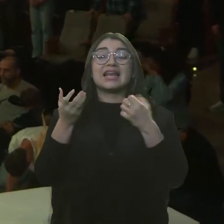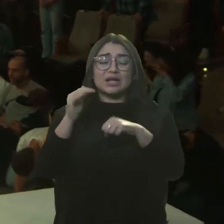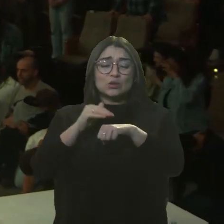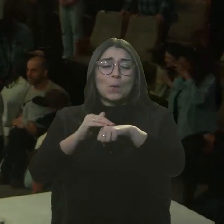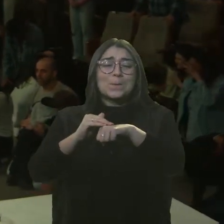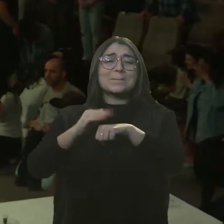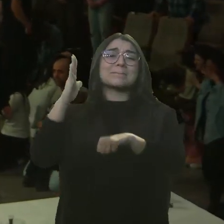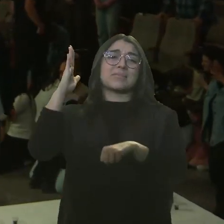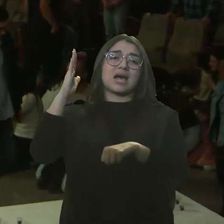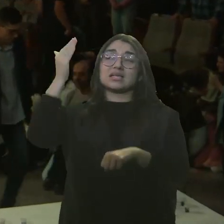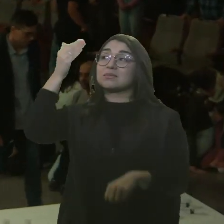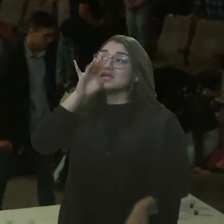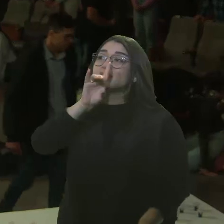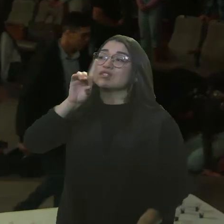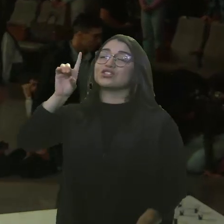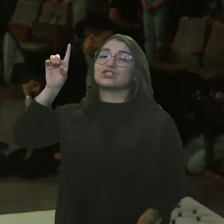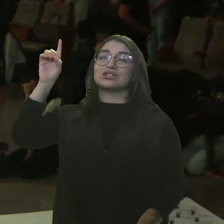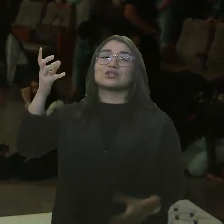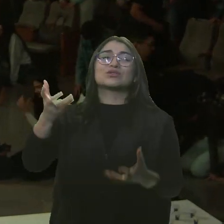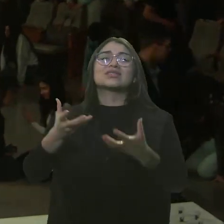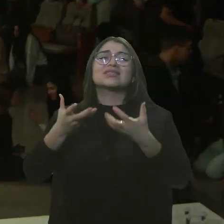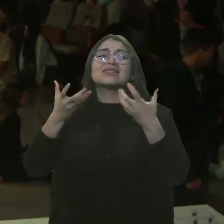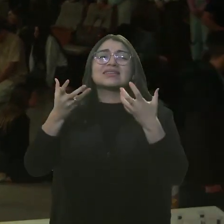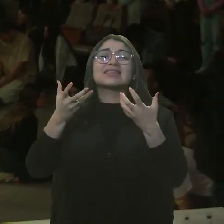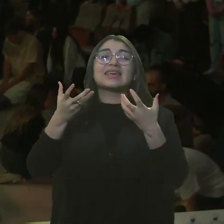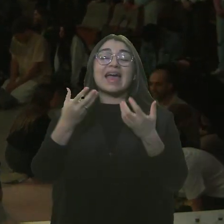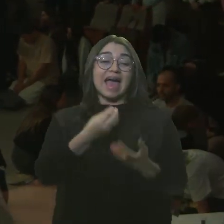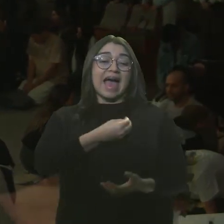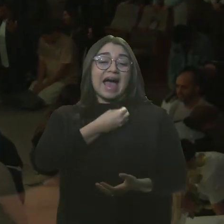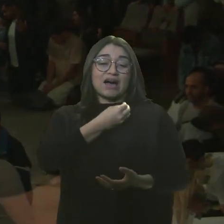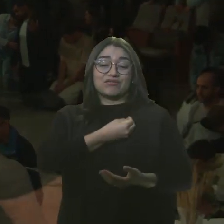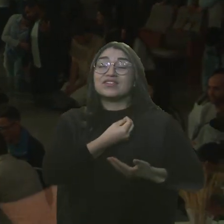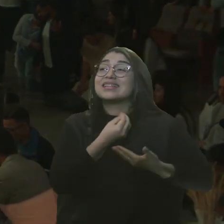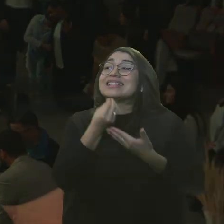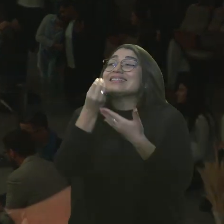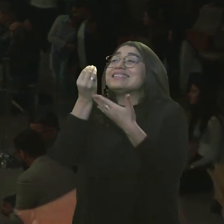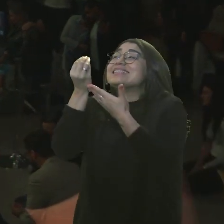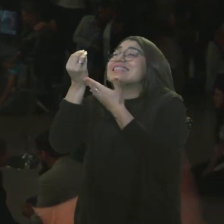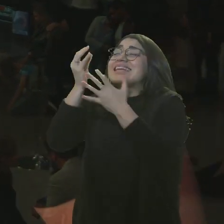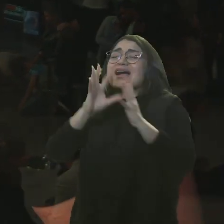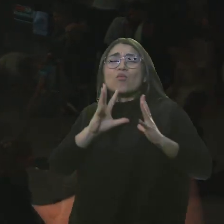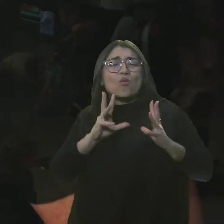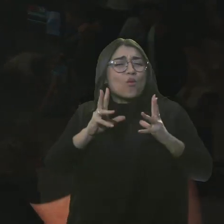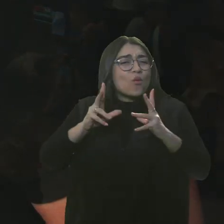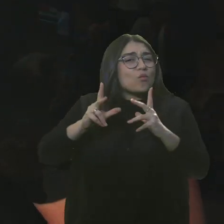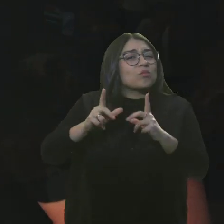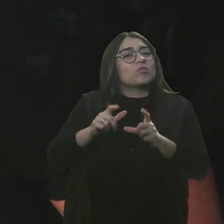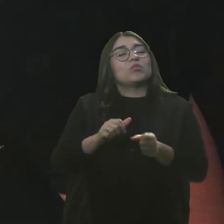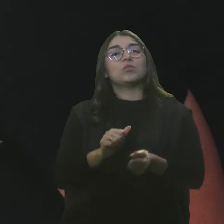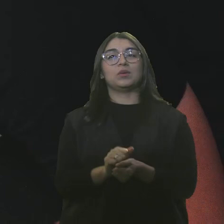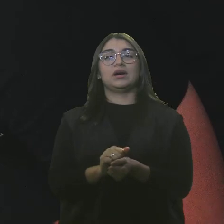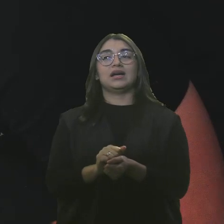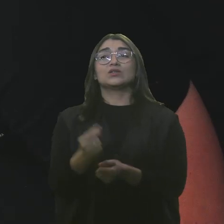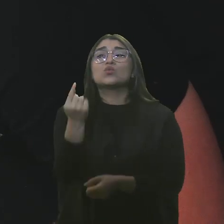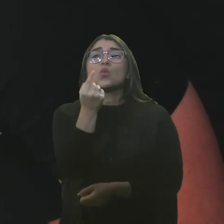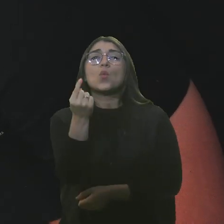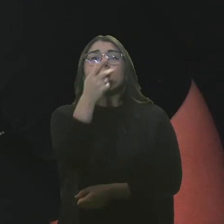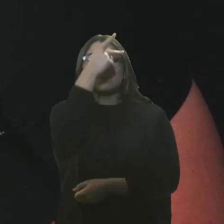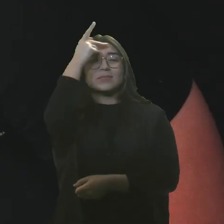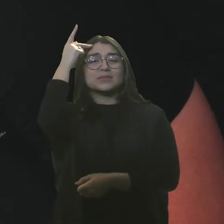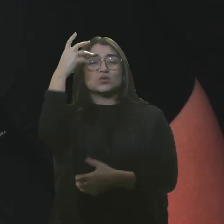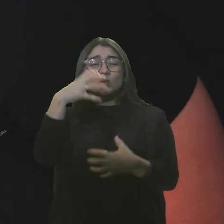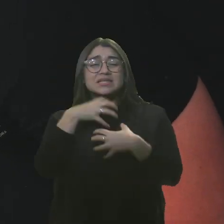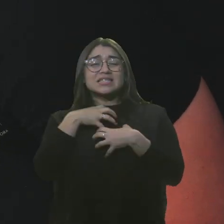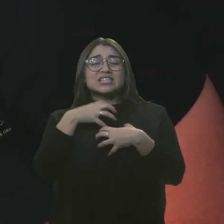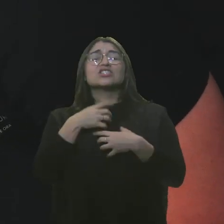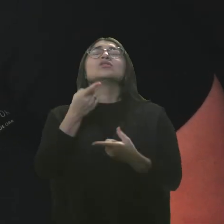tem alguém aqui hoje que deseja entregar a sua vida inteira para Jesus, se tem uma pessoa que está sentindo isso,